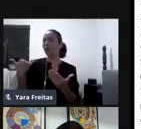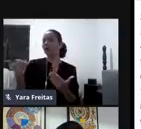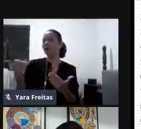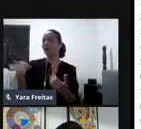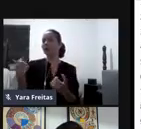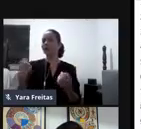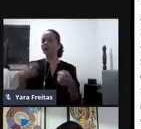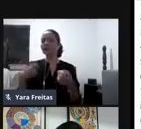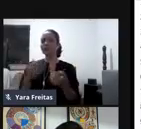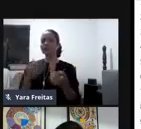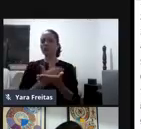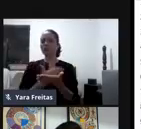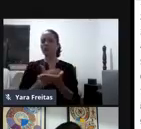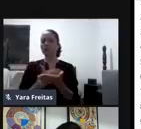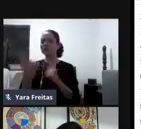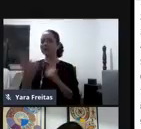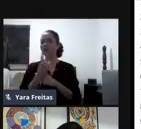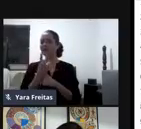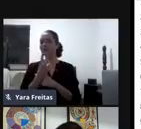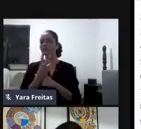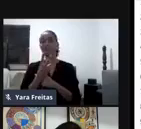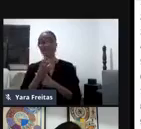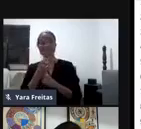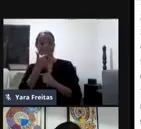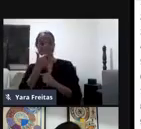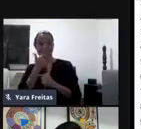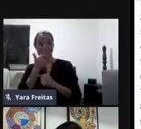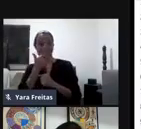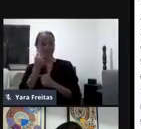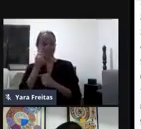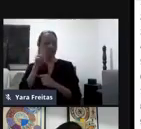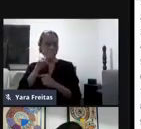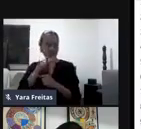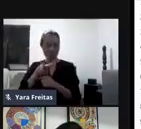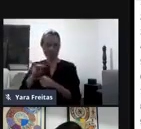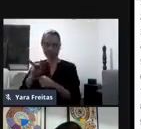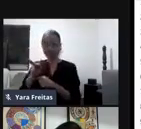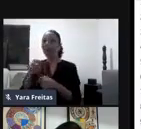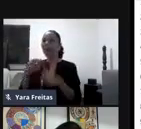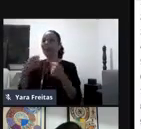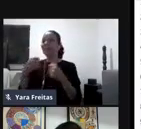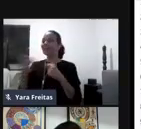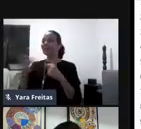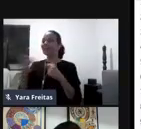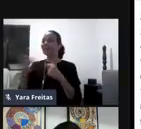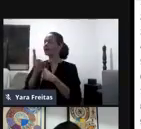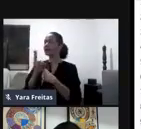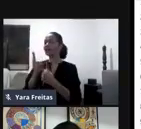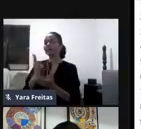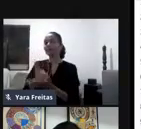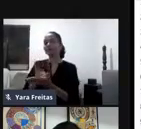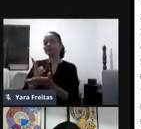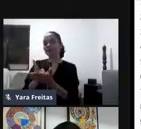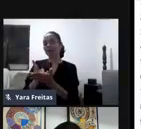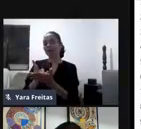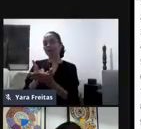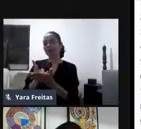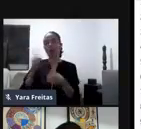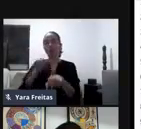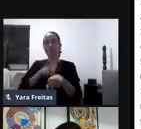começar a se cuidar? Como vocês viram, a gente tem que começar a se cuidar desde que a gente nasce,